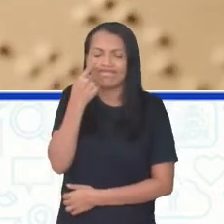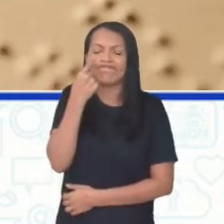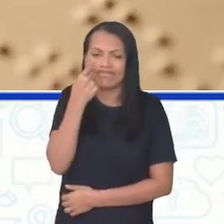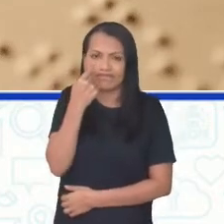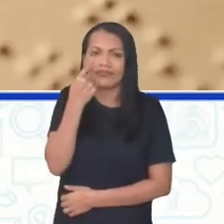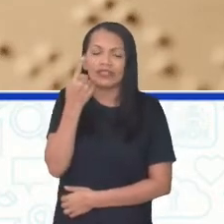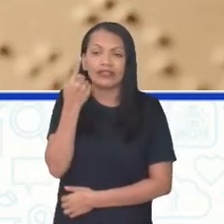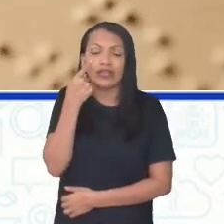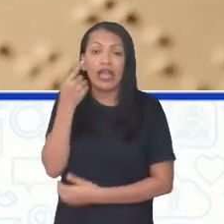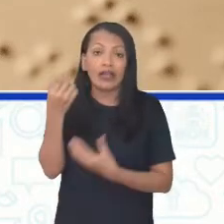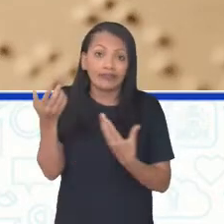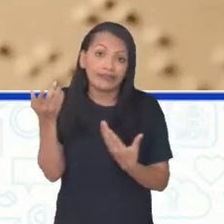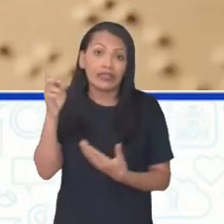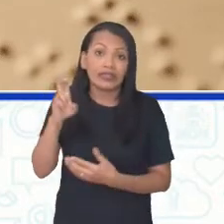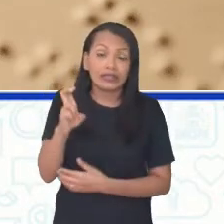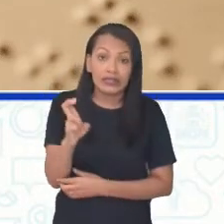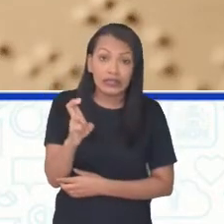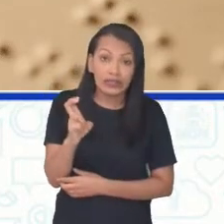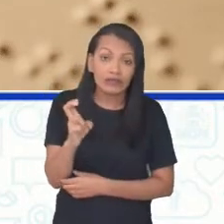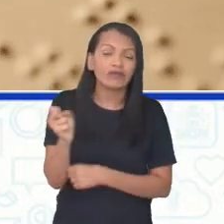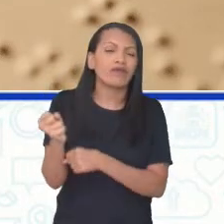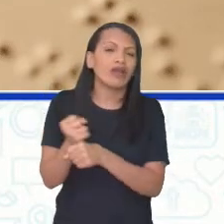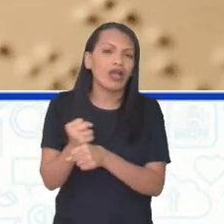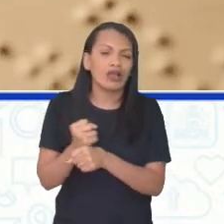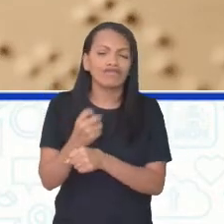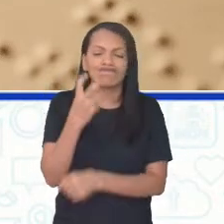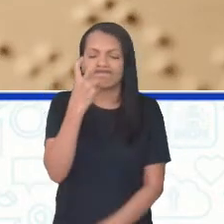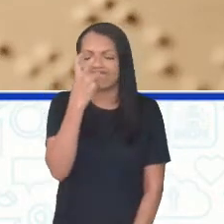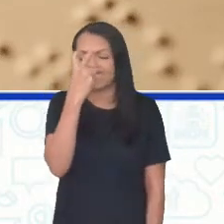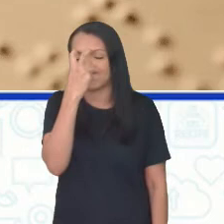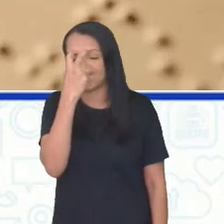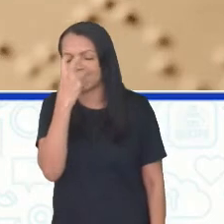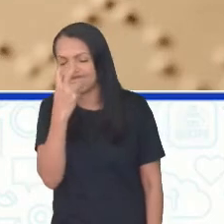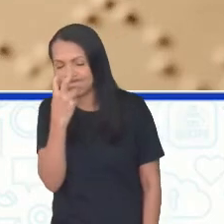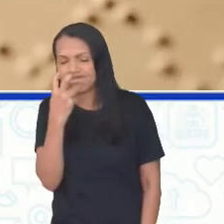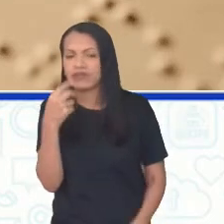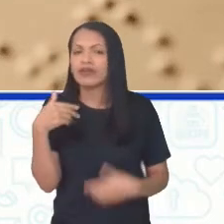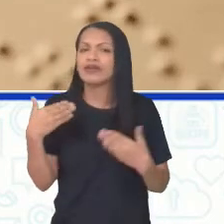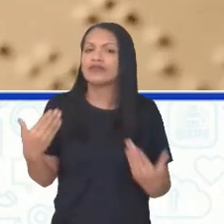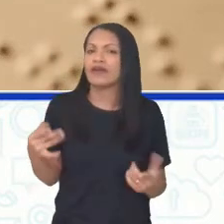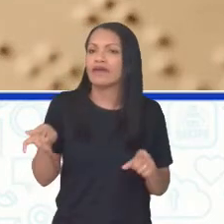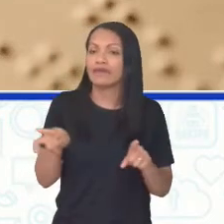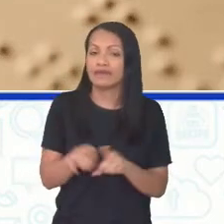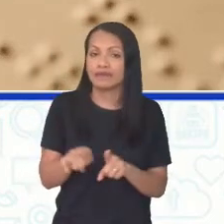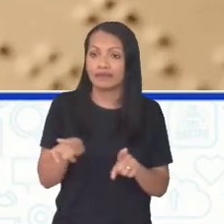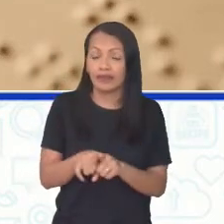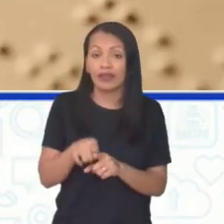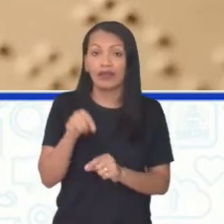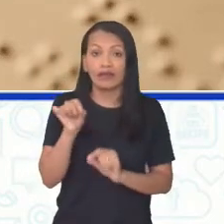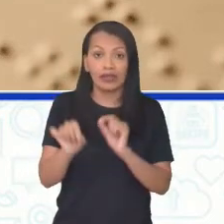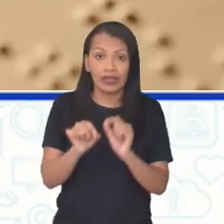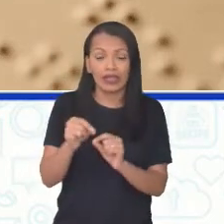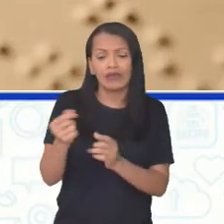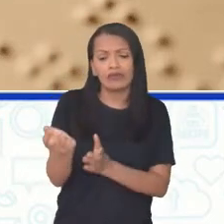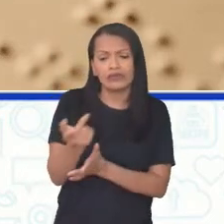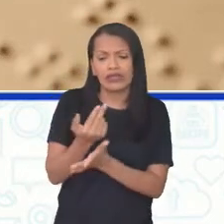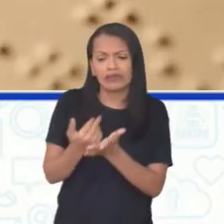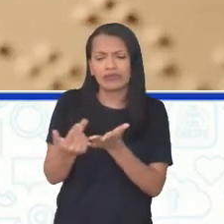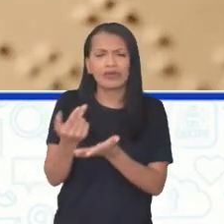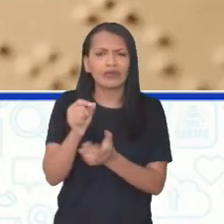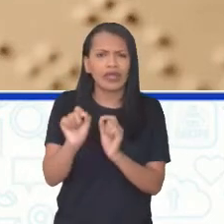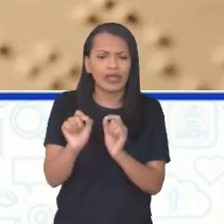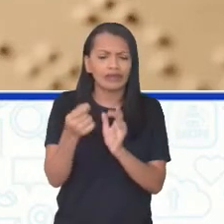olho, né? E aí, 5 anos, o Louis ficou completamente cego. Então, foi o Louis que desenvolveu